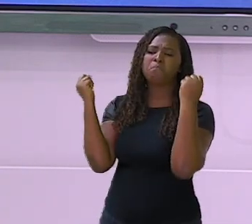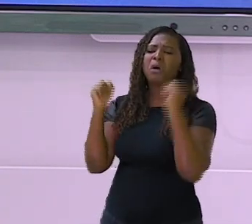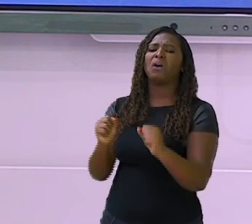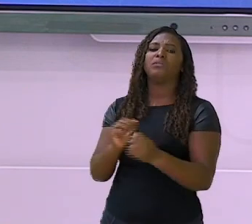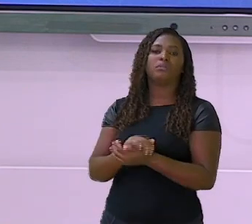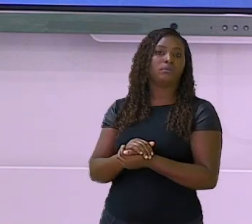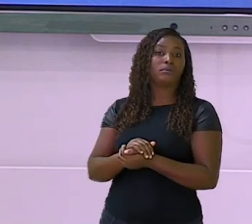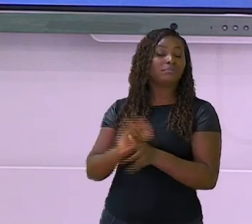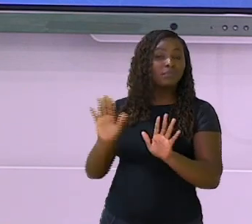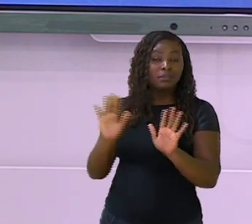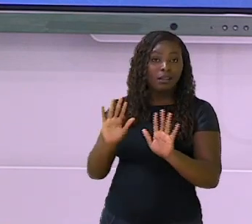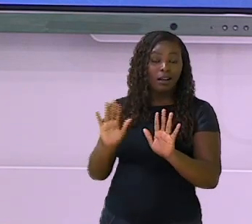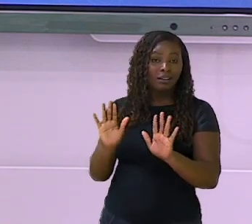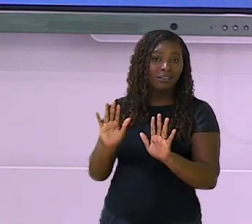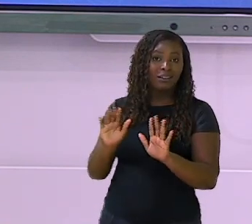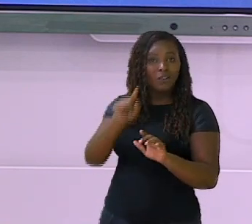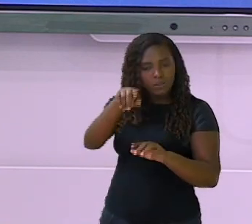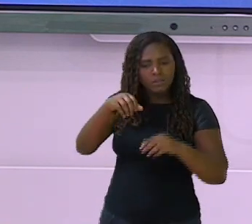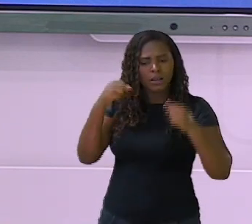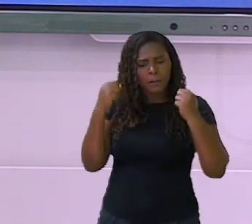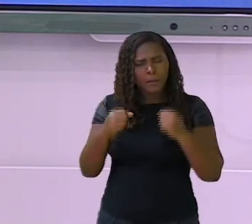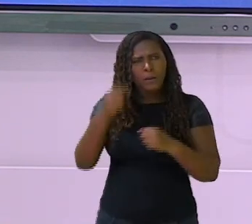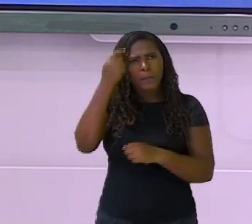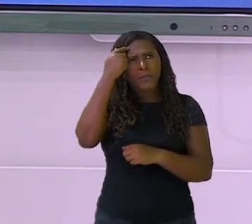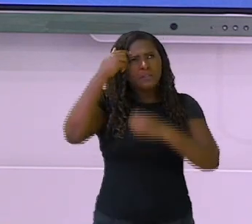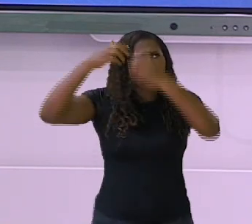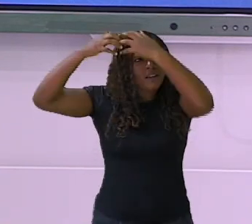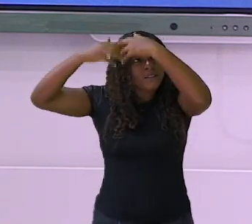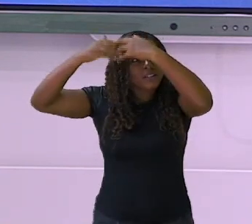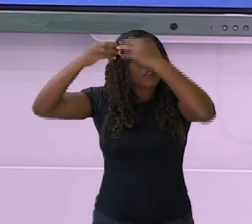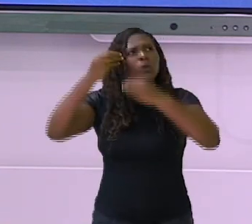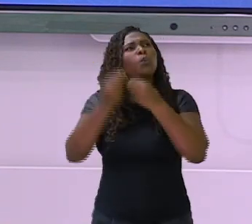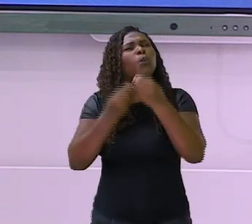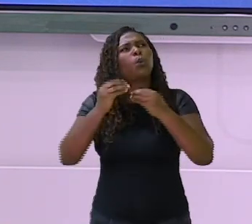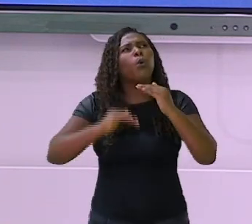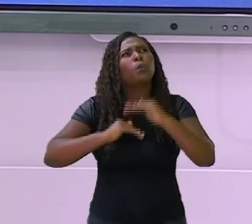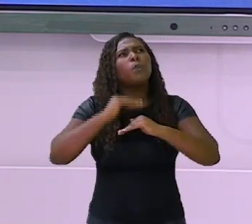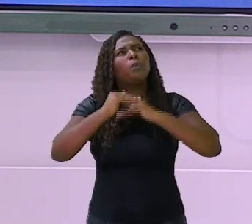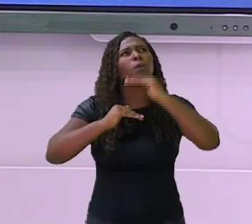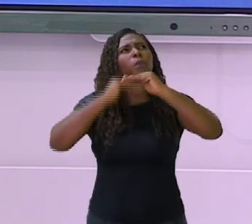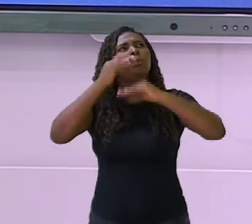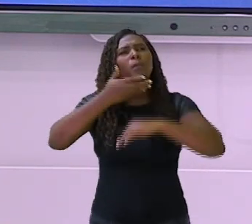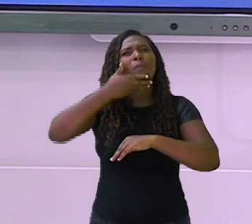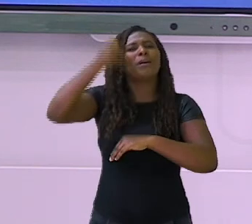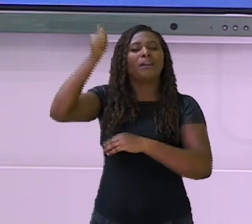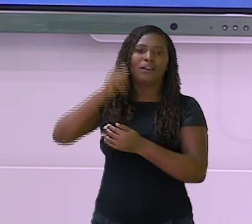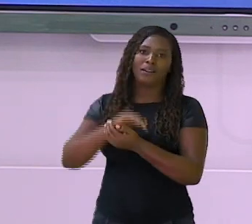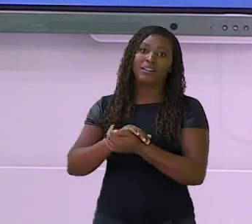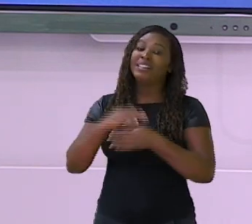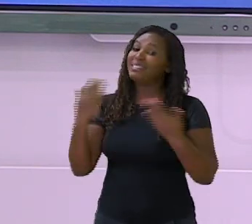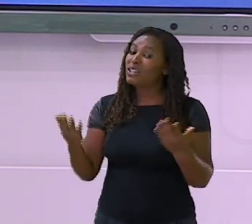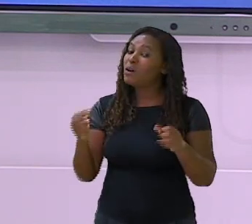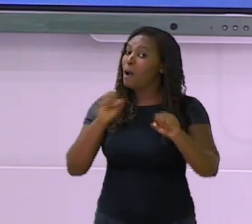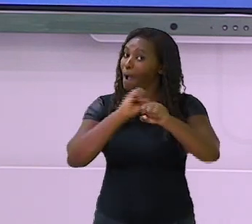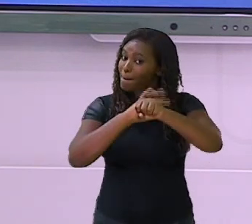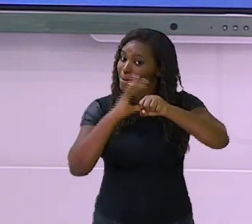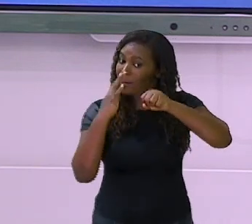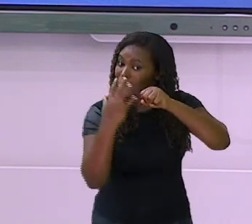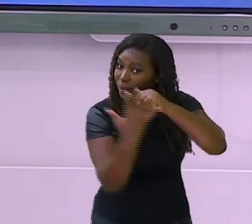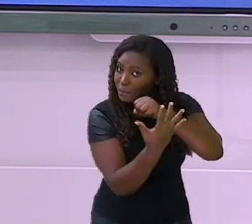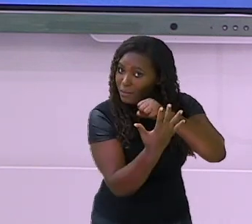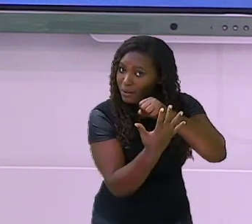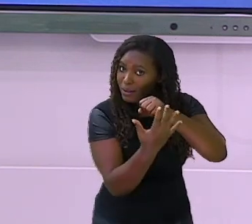introduzir formas diferentes de conhecimento e a pandemia, como eu já disse, trouxe isso para a gente. A gente hoje